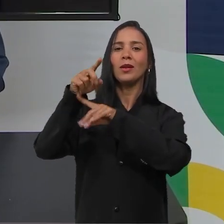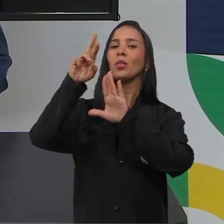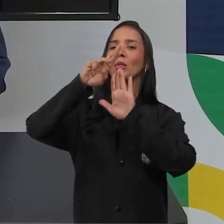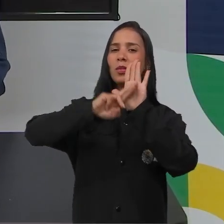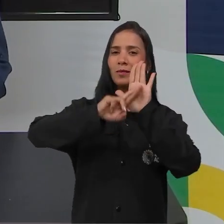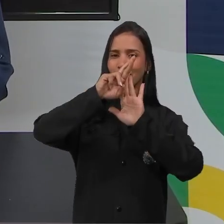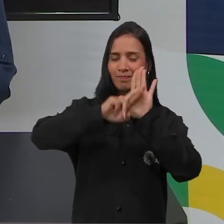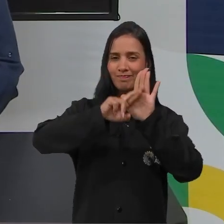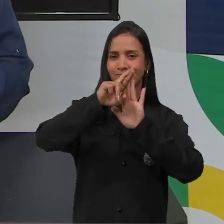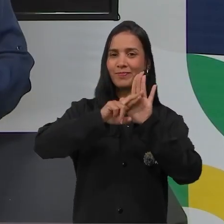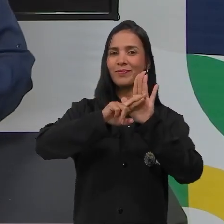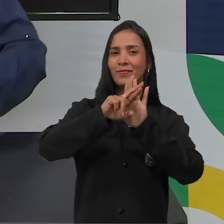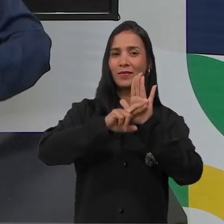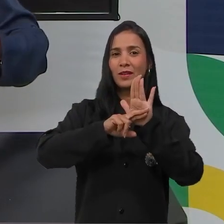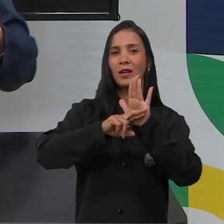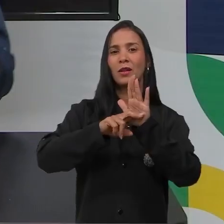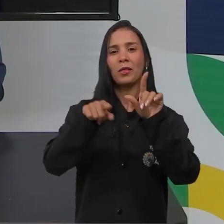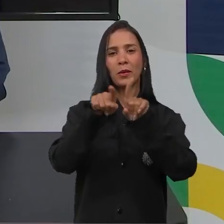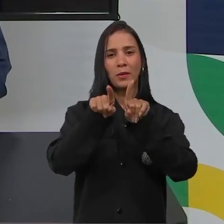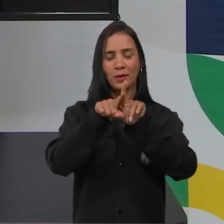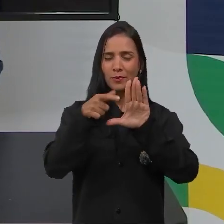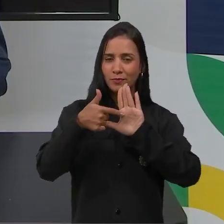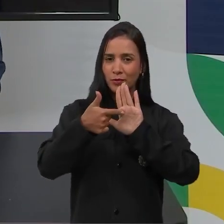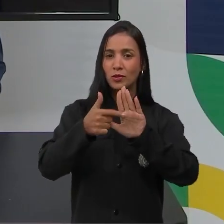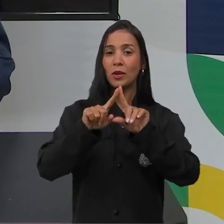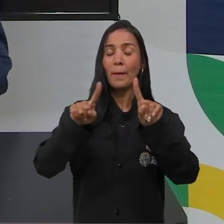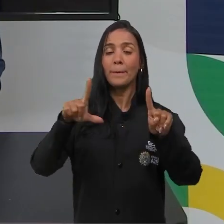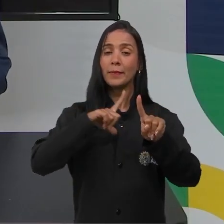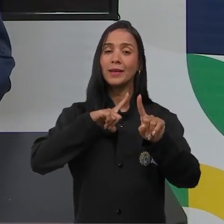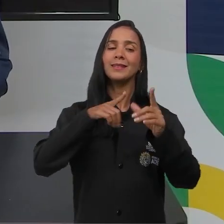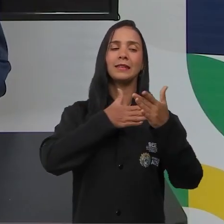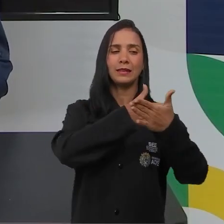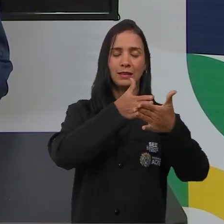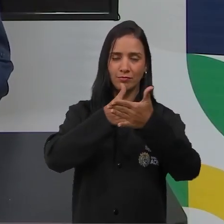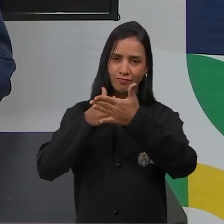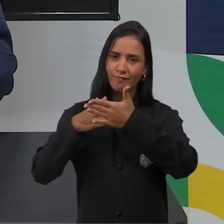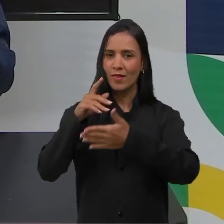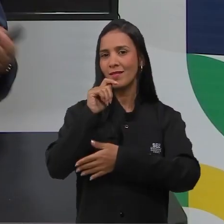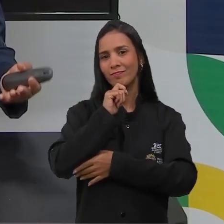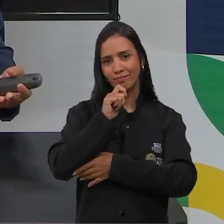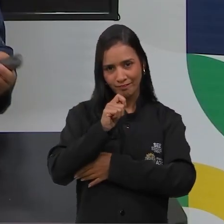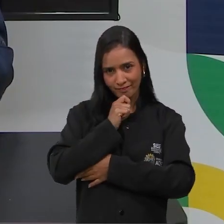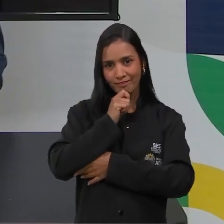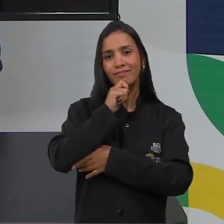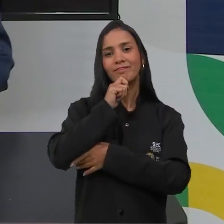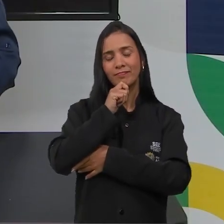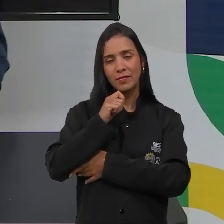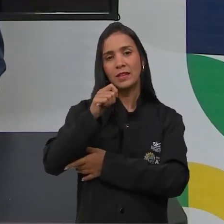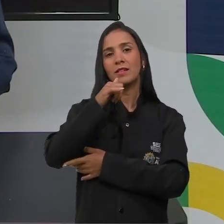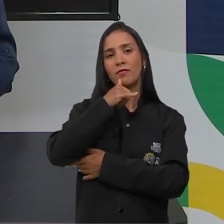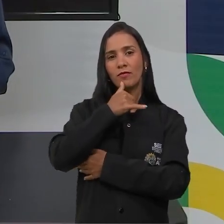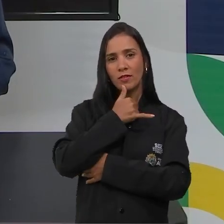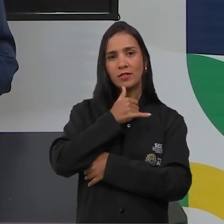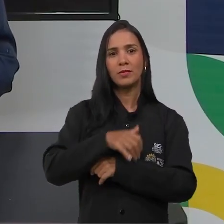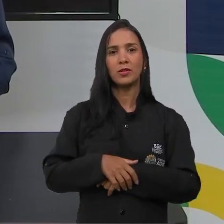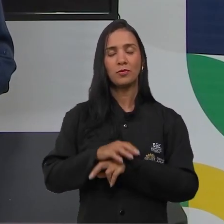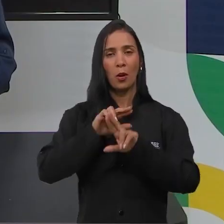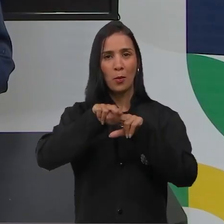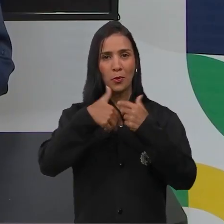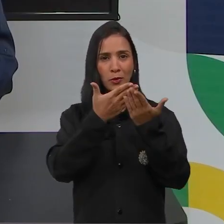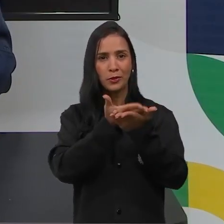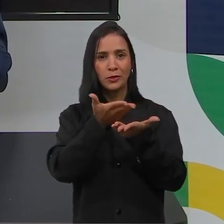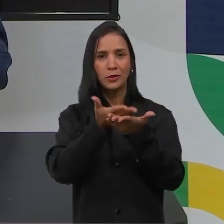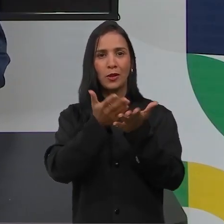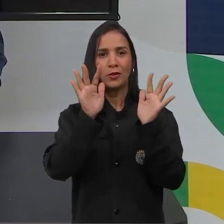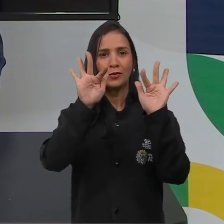continente africano, e vários desafios estão lançados. E, basicamente, foi essa a nossa aula de